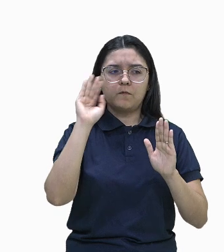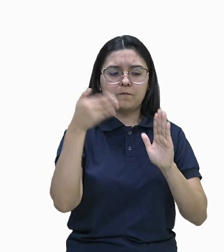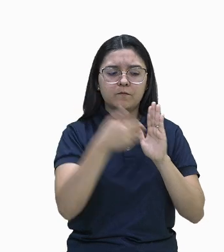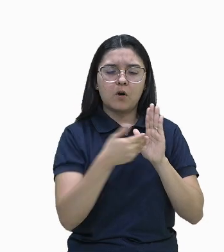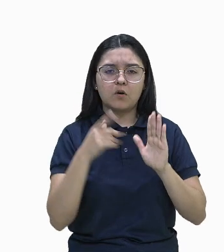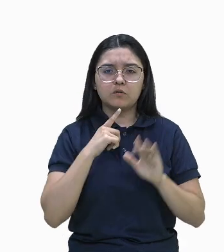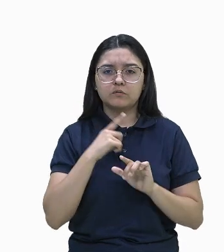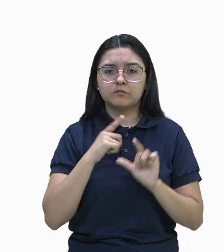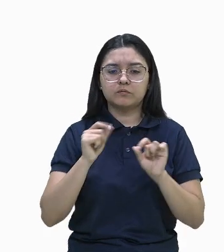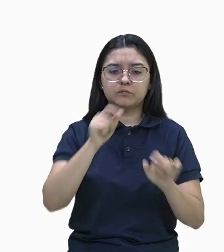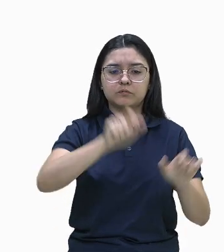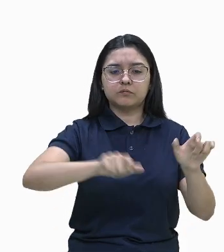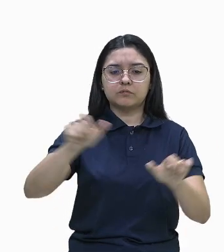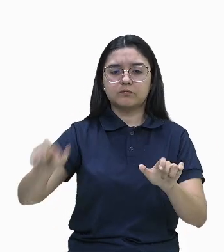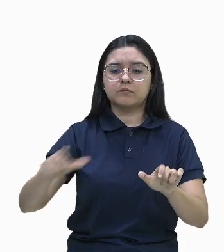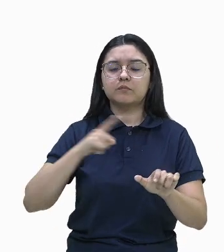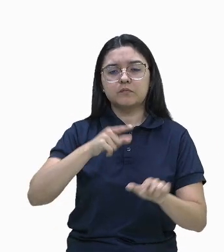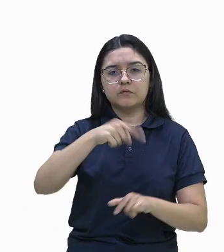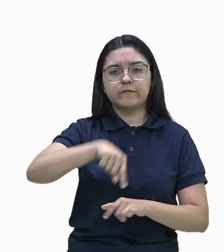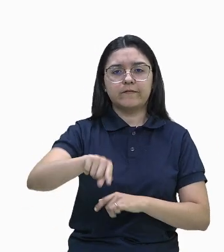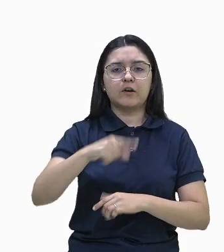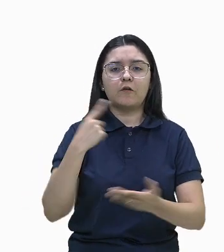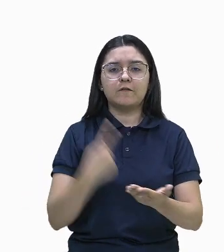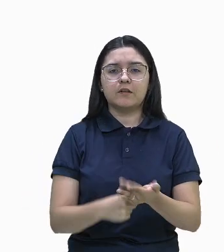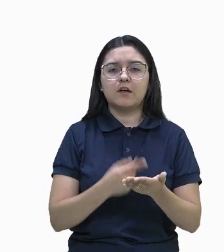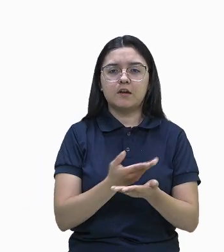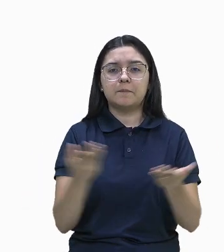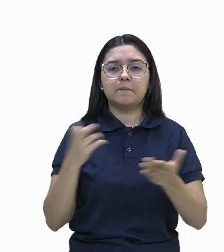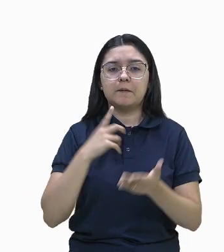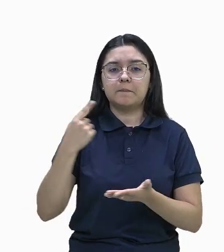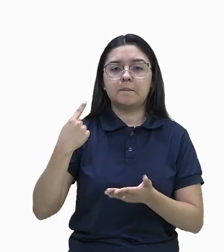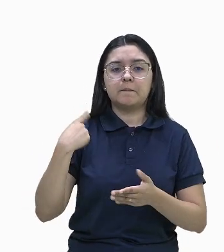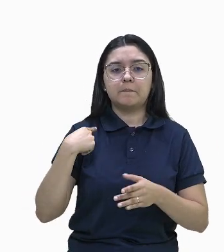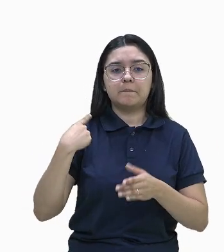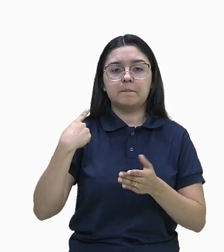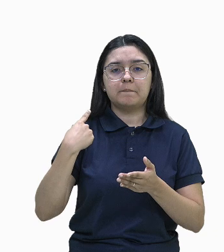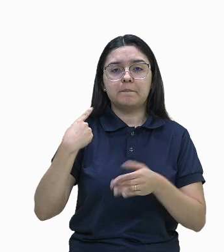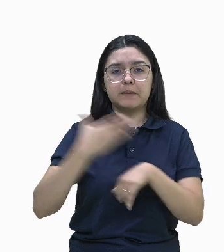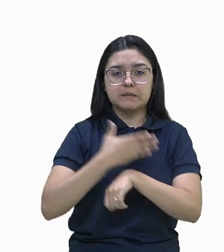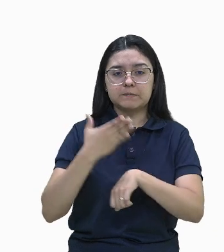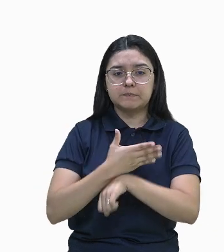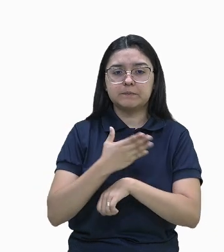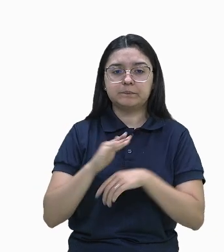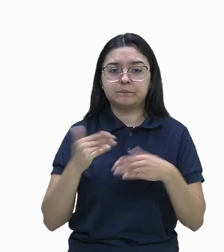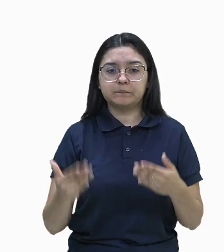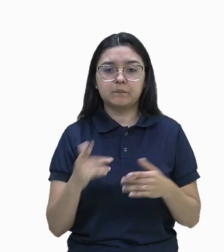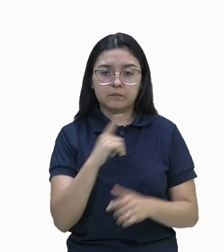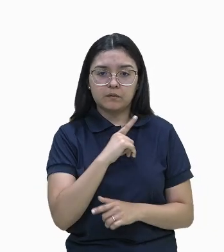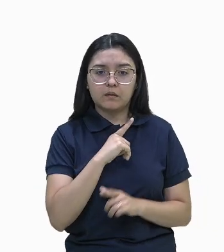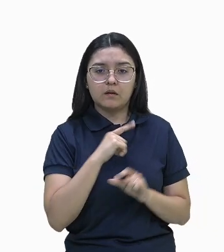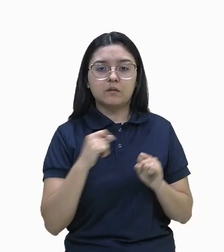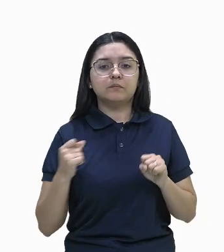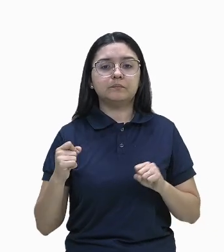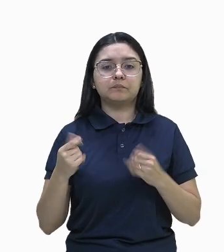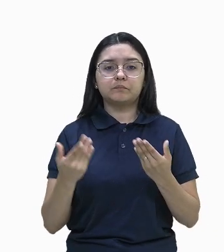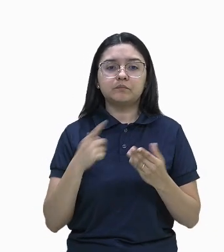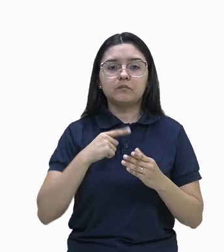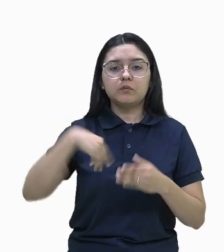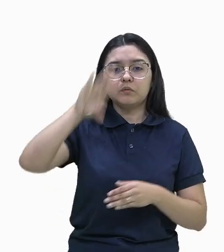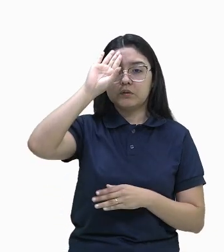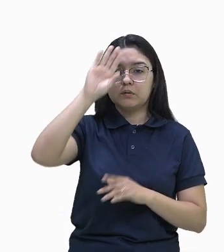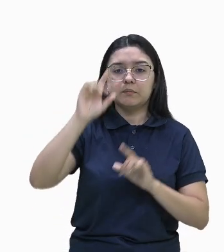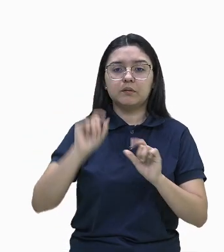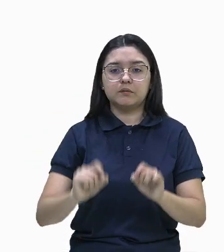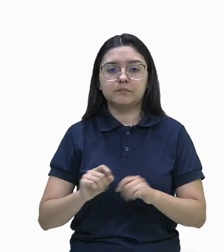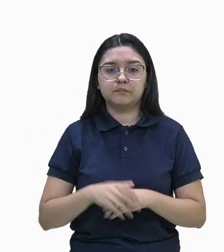o público como se fosse para participar. O substantivo drama é um elemento central da peça, dando lugar a